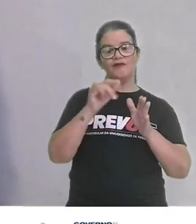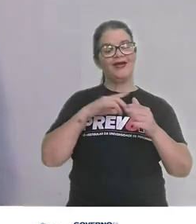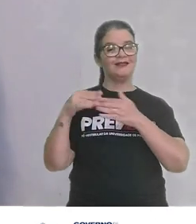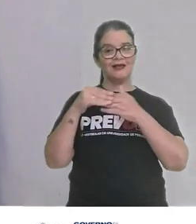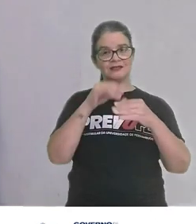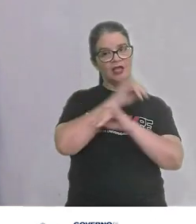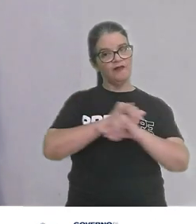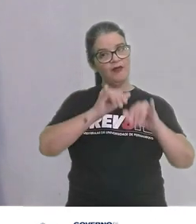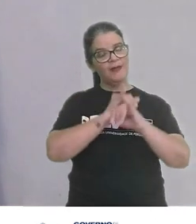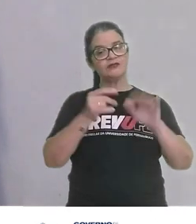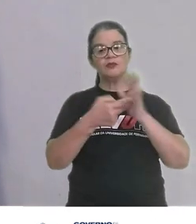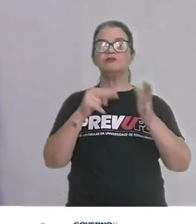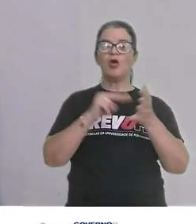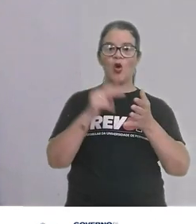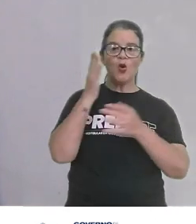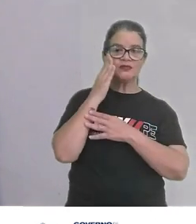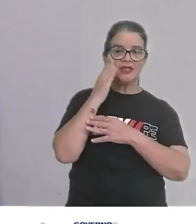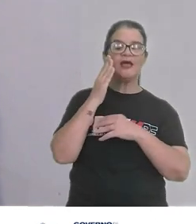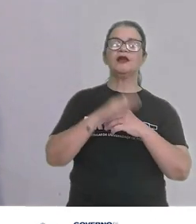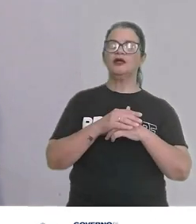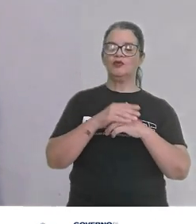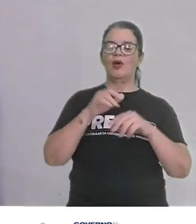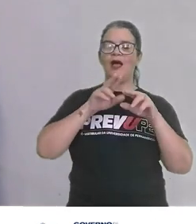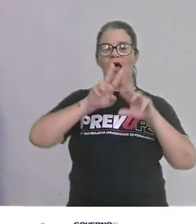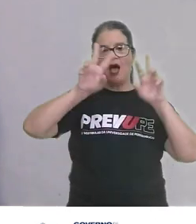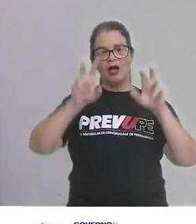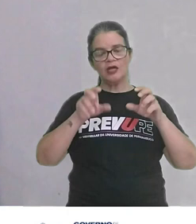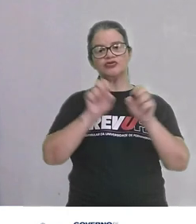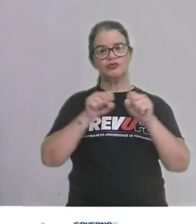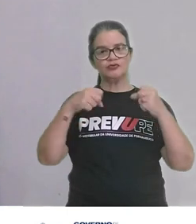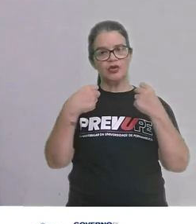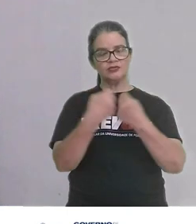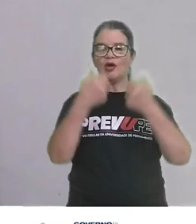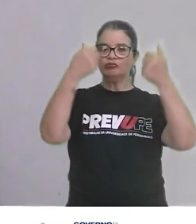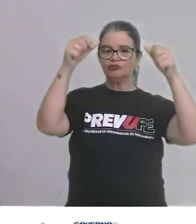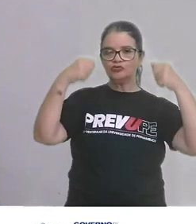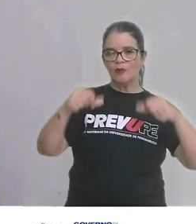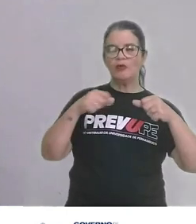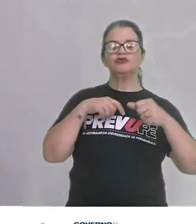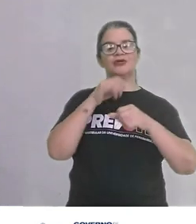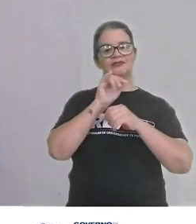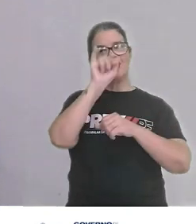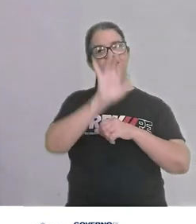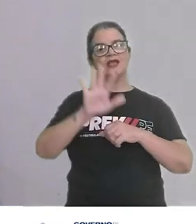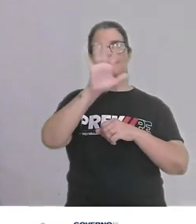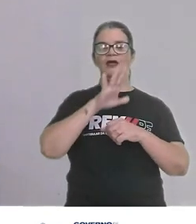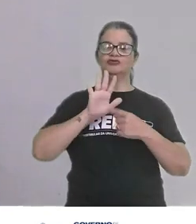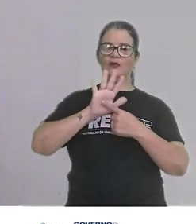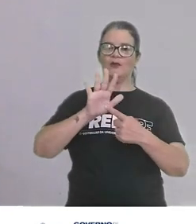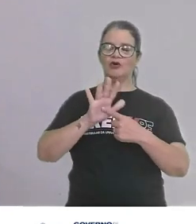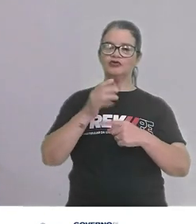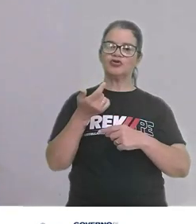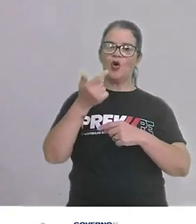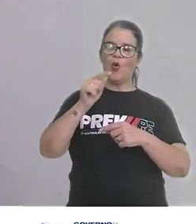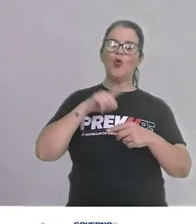seguinte informação: considerando-se a função social dos posts, essa imagem evidencia a apropriação de outro